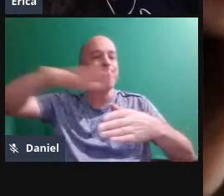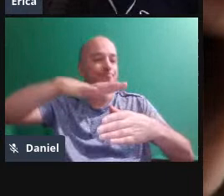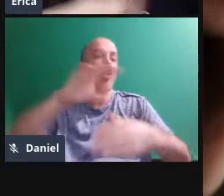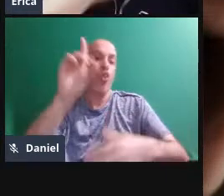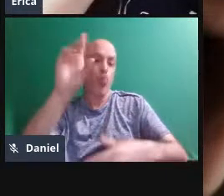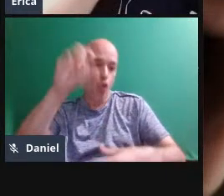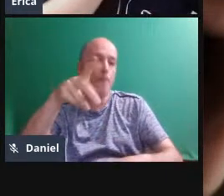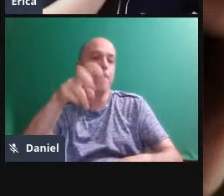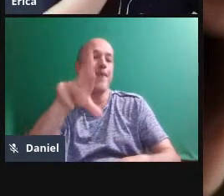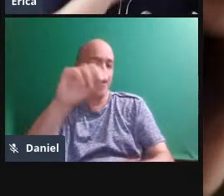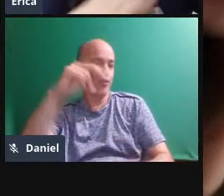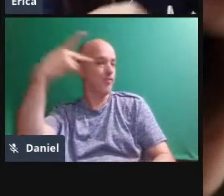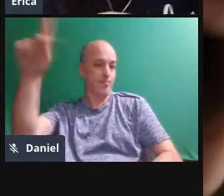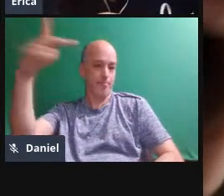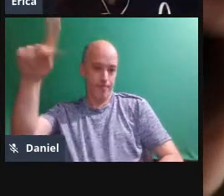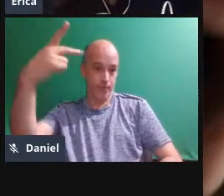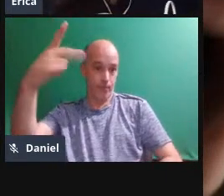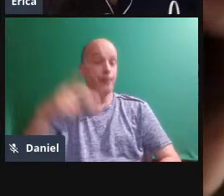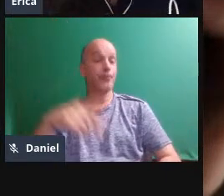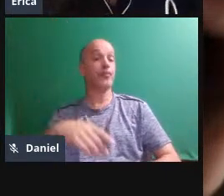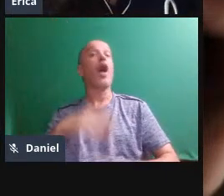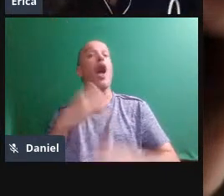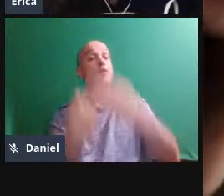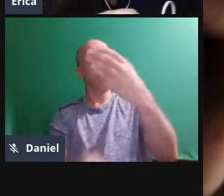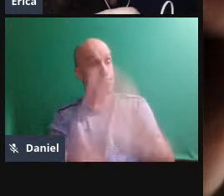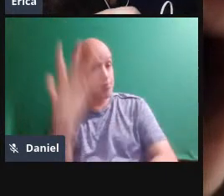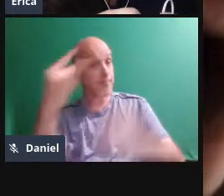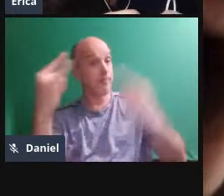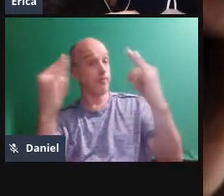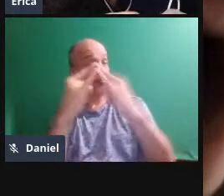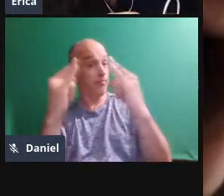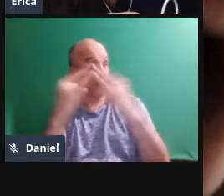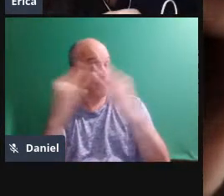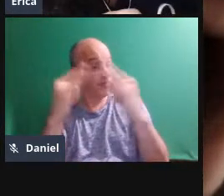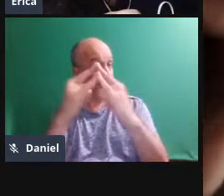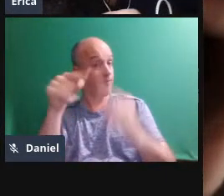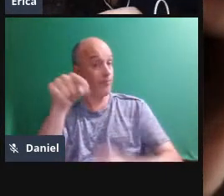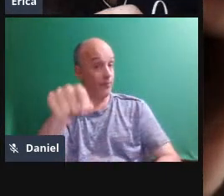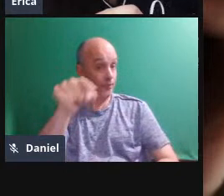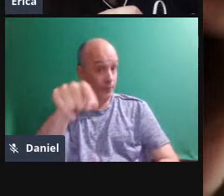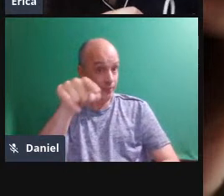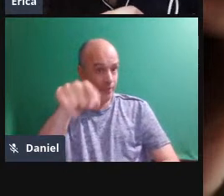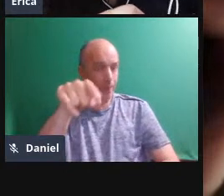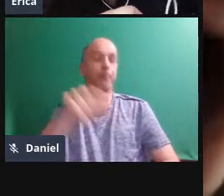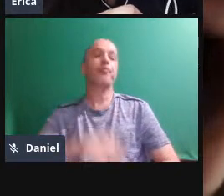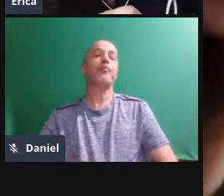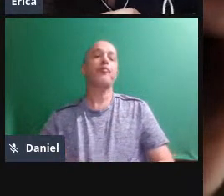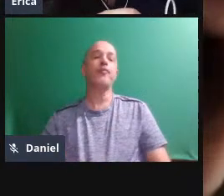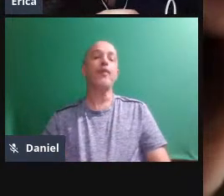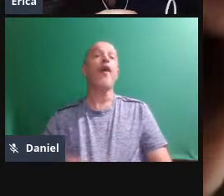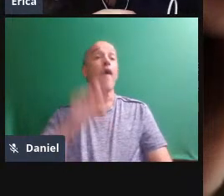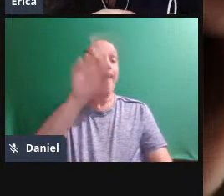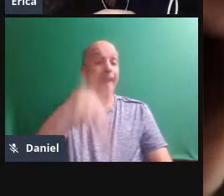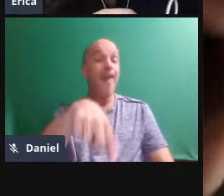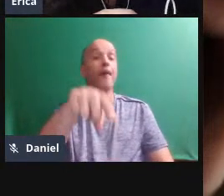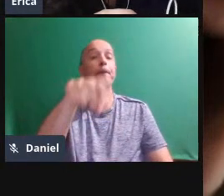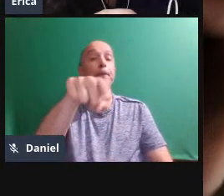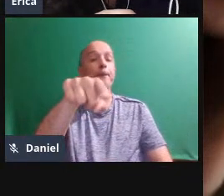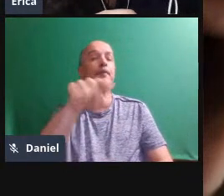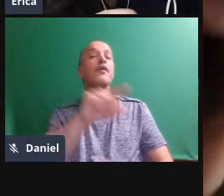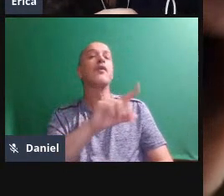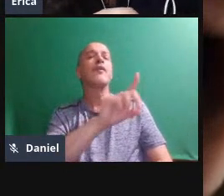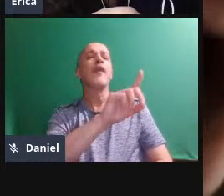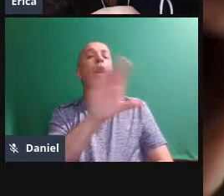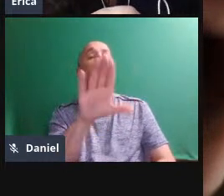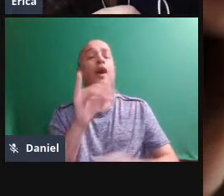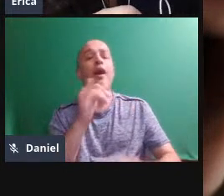então esse grupo de pessoas, a partir desse convite de Dom Pedro, fundou o Instituto Nacional de Educação para